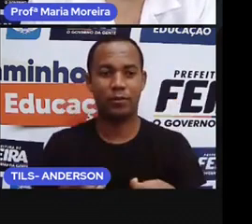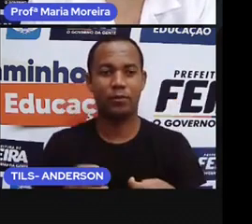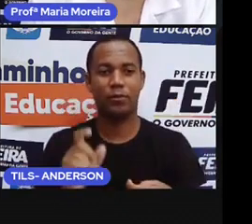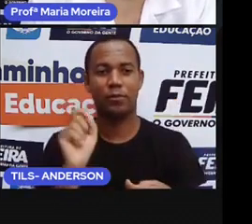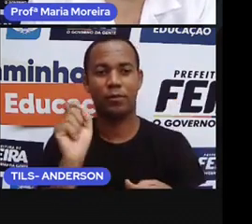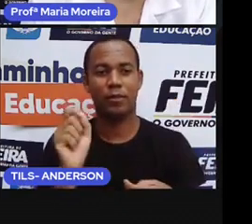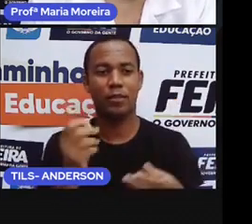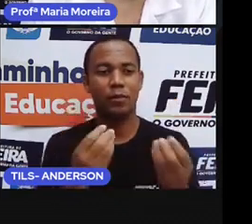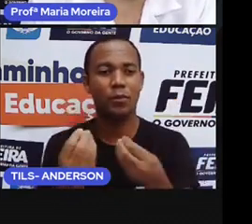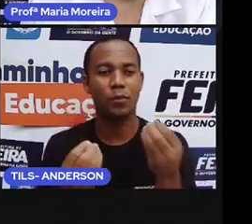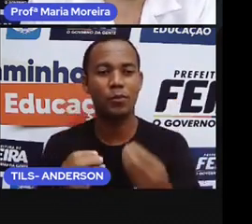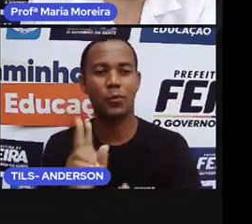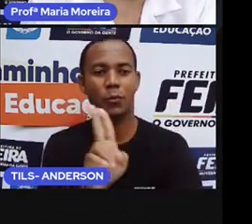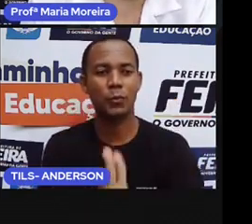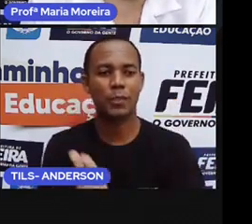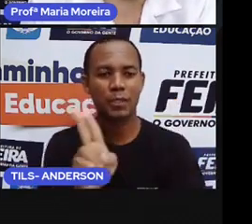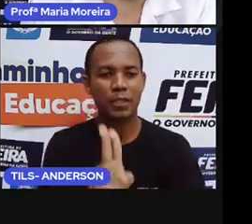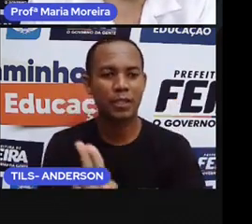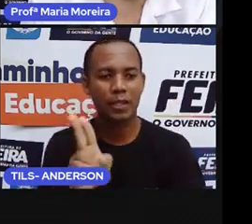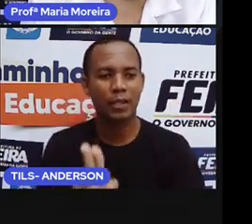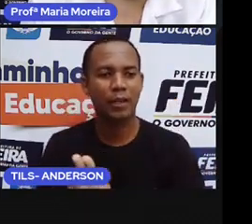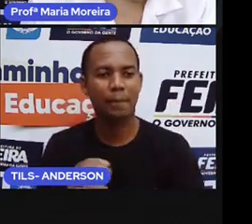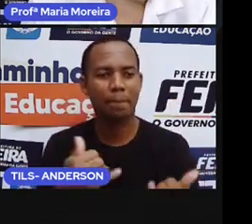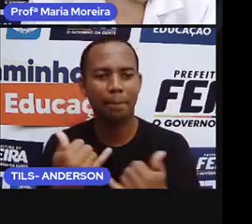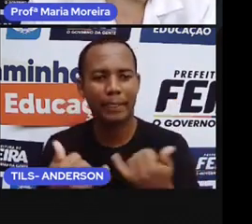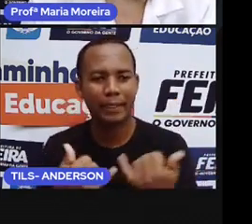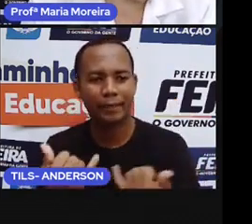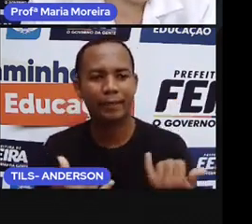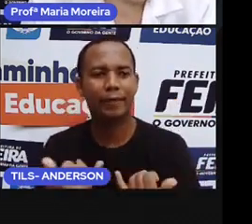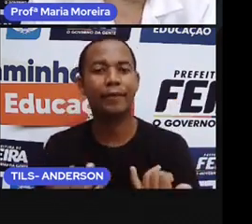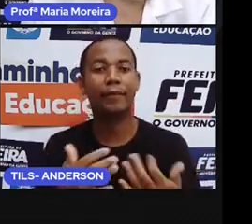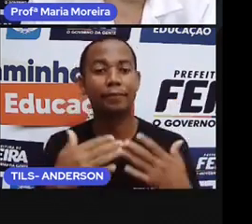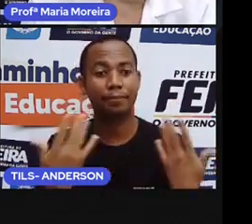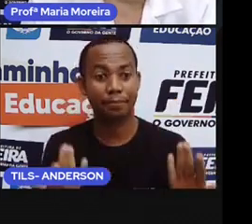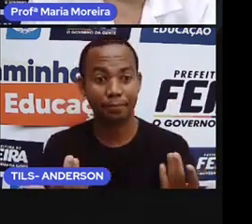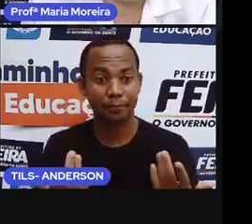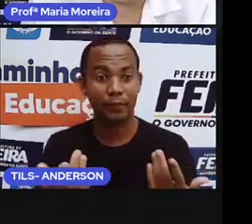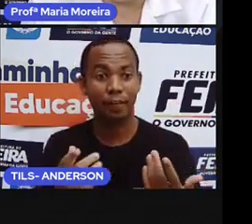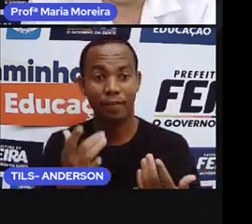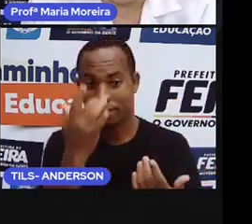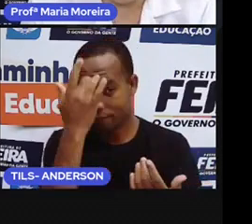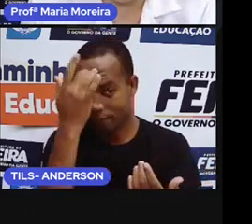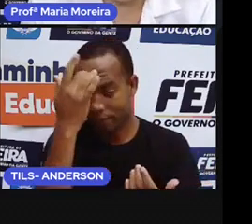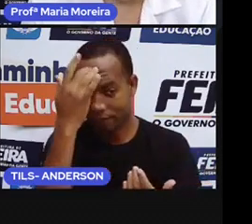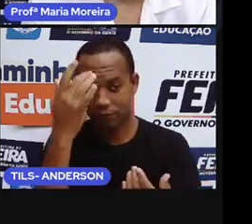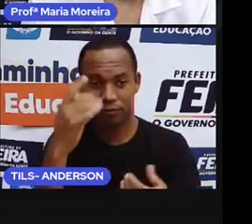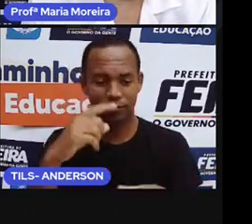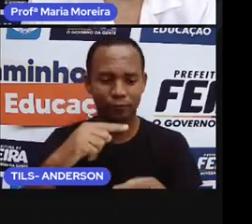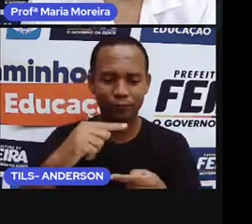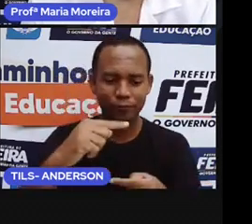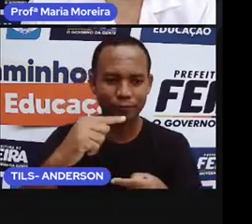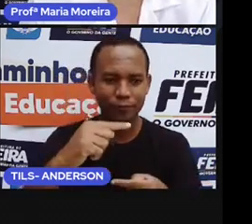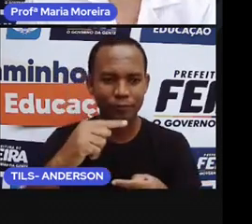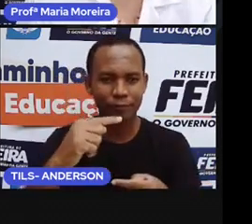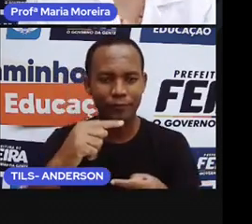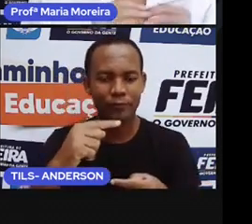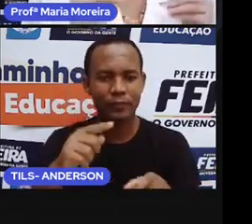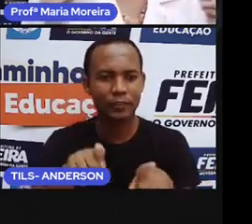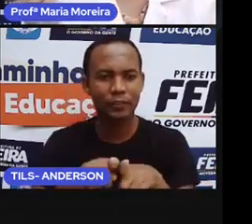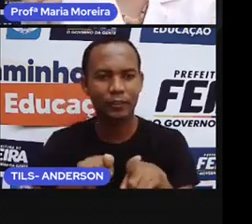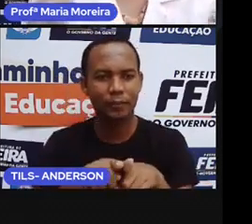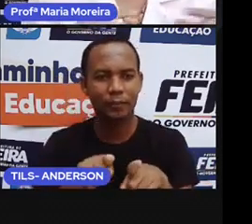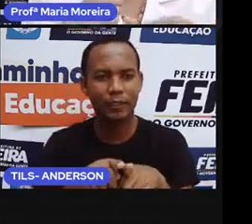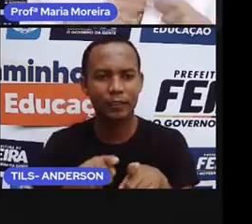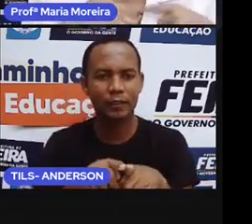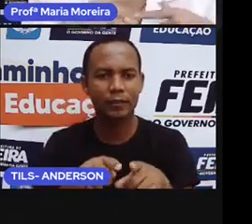ser reutilizados, né, para a produção de brinquedos. Ele usa uma garrafinha PET, uma garrafa pequena, e ele usa aquilo que sobra